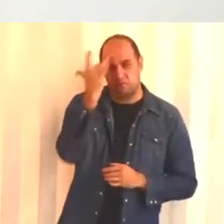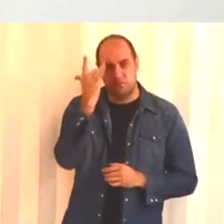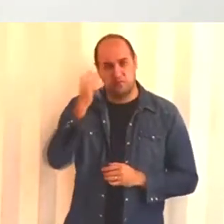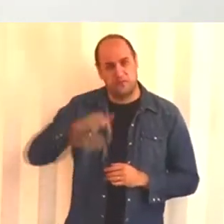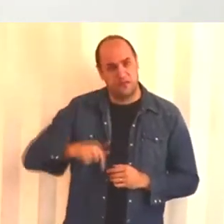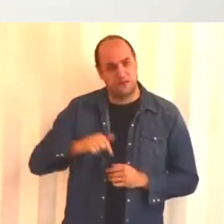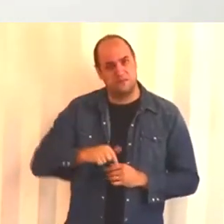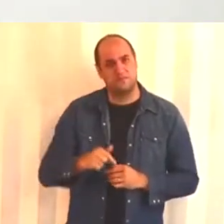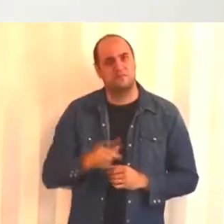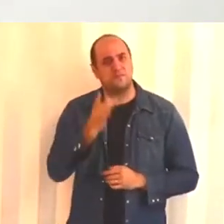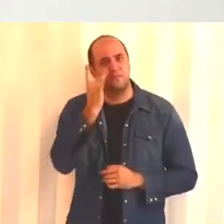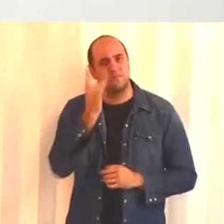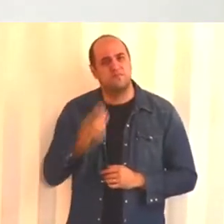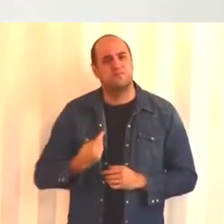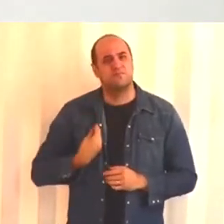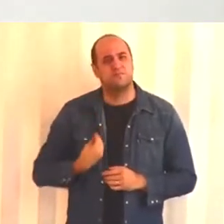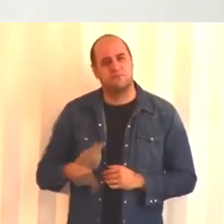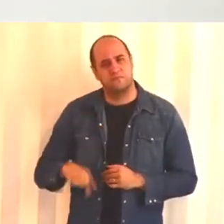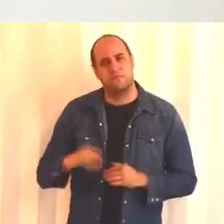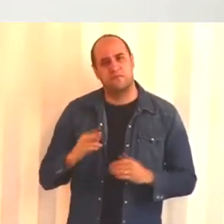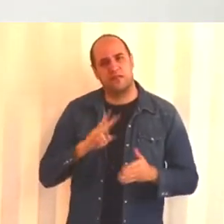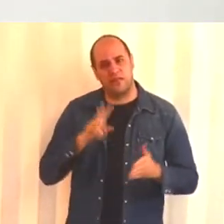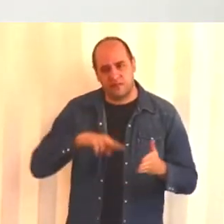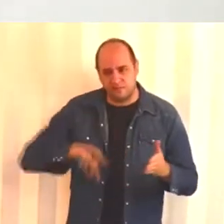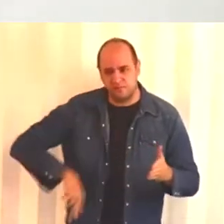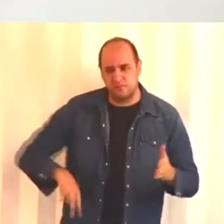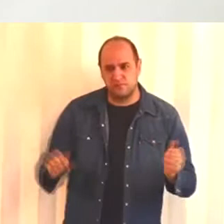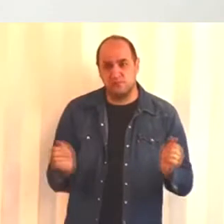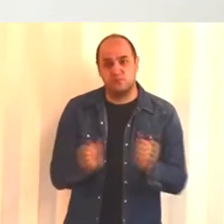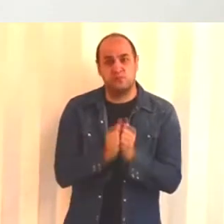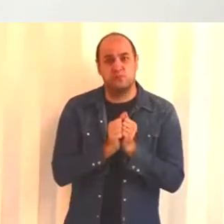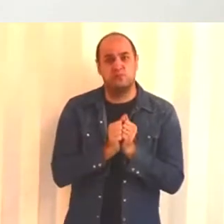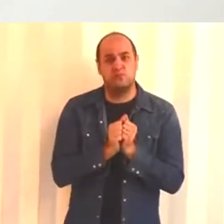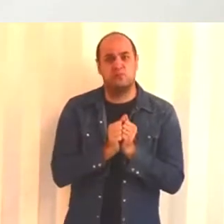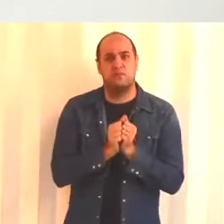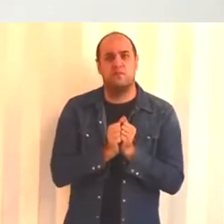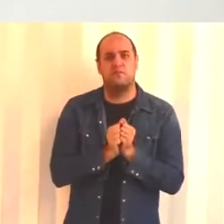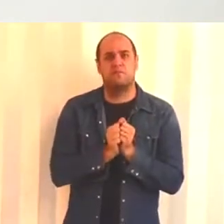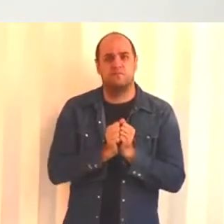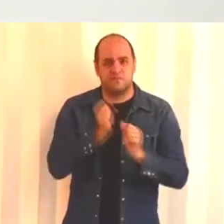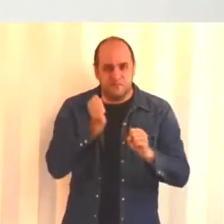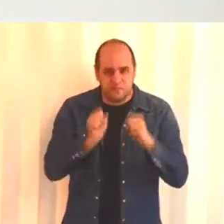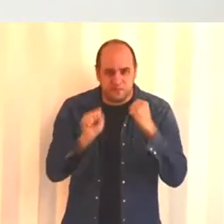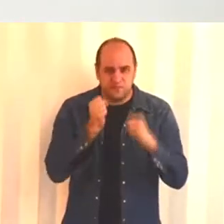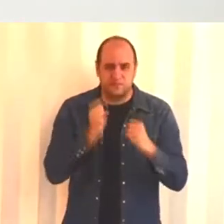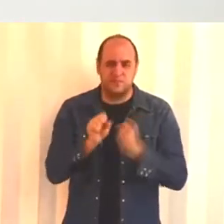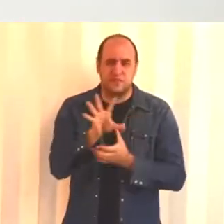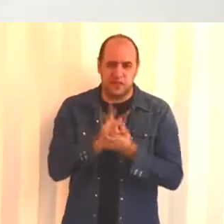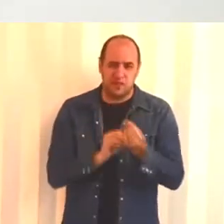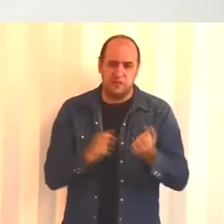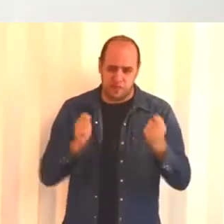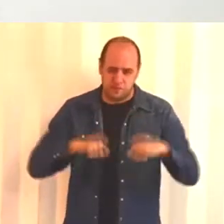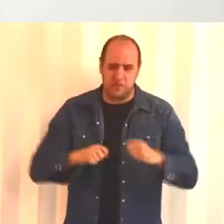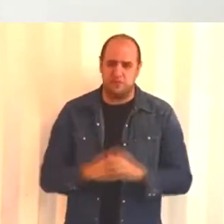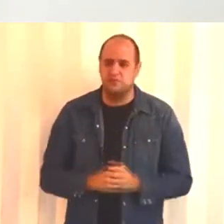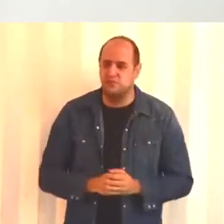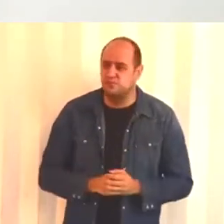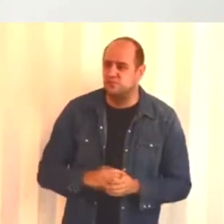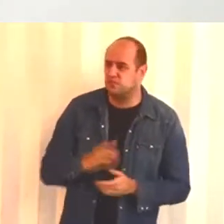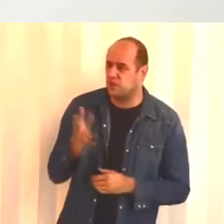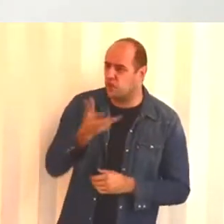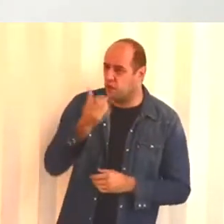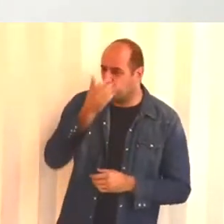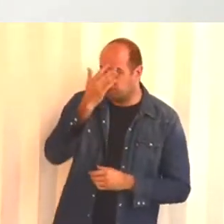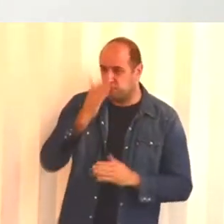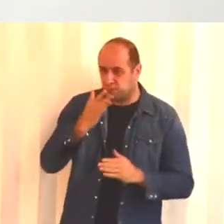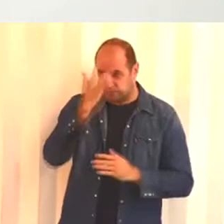e irmãs presentes aqui no templo para lermos a uma só voz este salmo. Eu quero convidar a igreja, os irmãos presentes aqui,